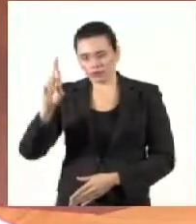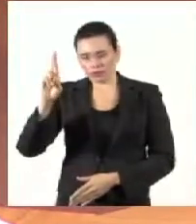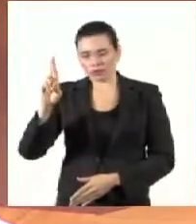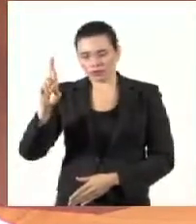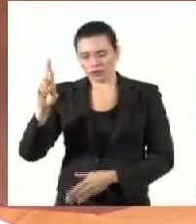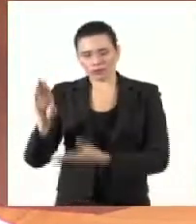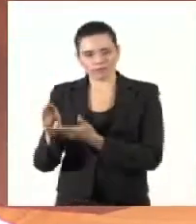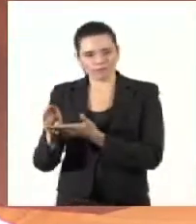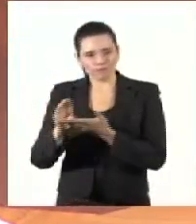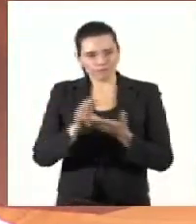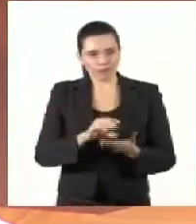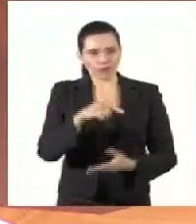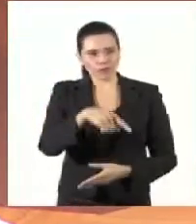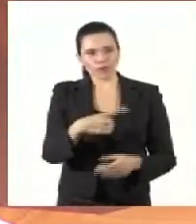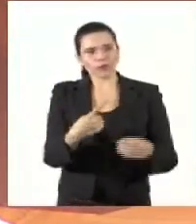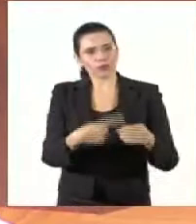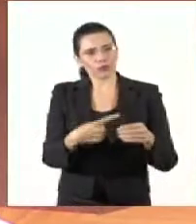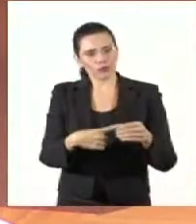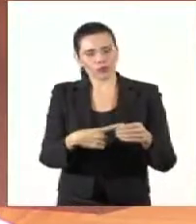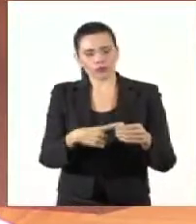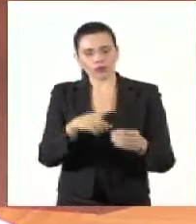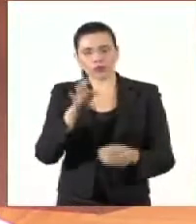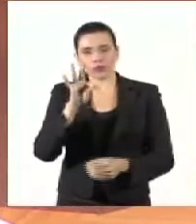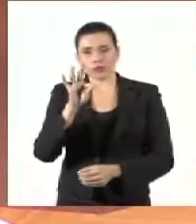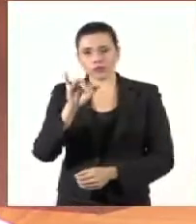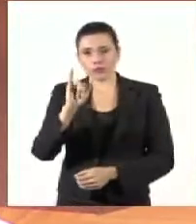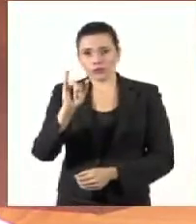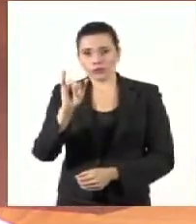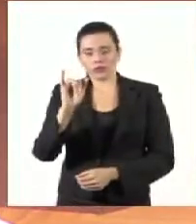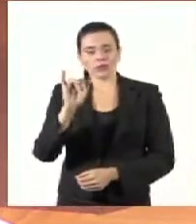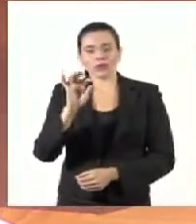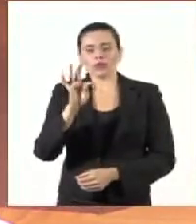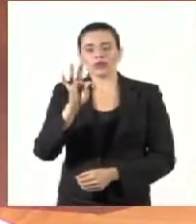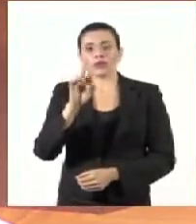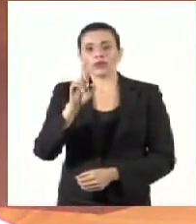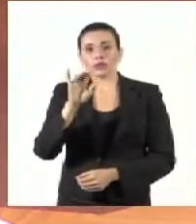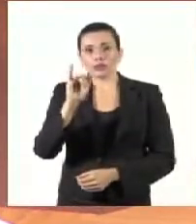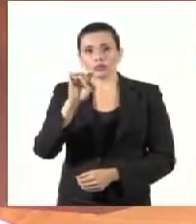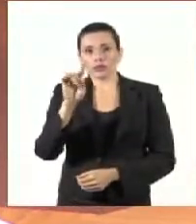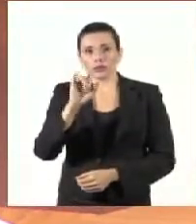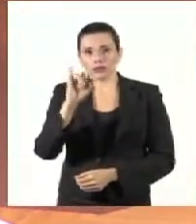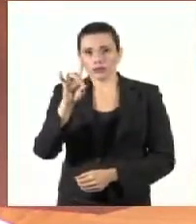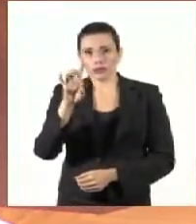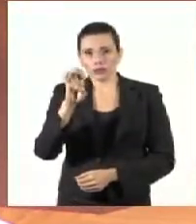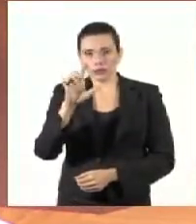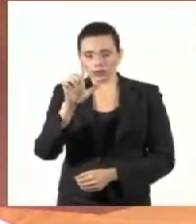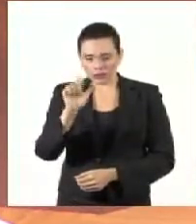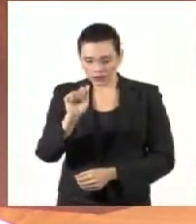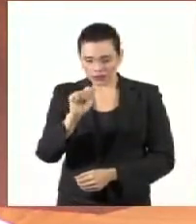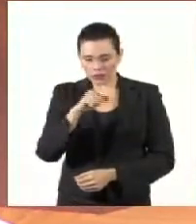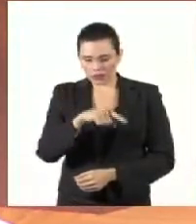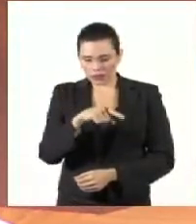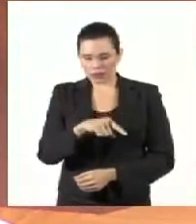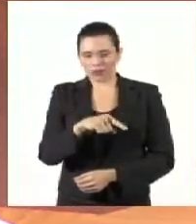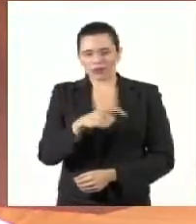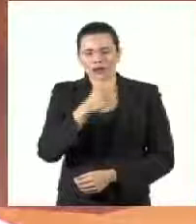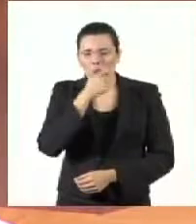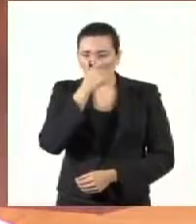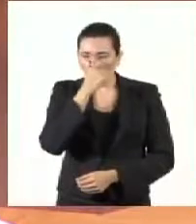está sobrecarregada por causa de Bernardo Mearim. Tem um hospital pronto